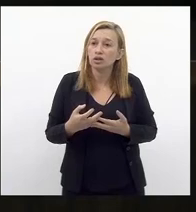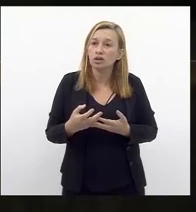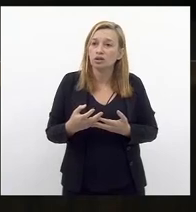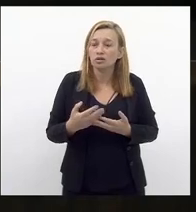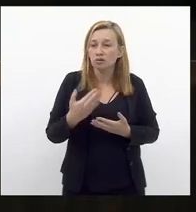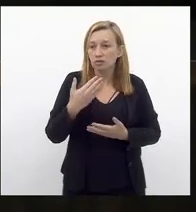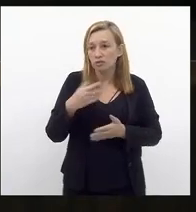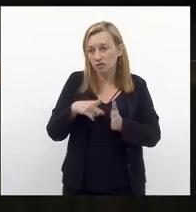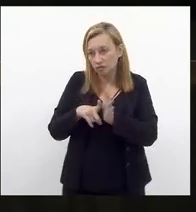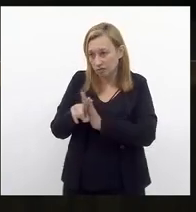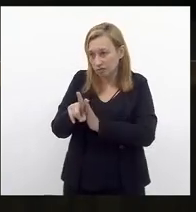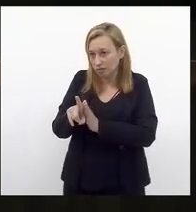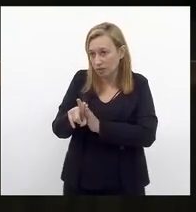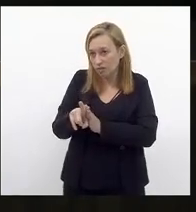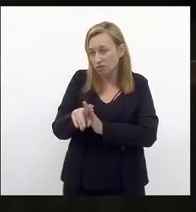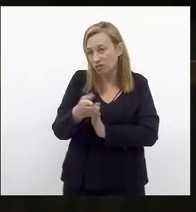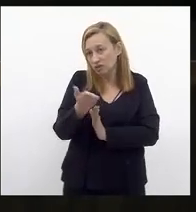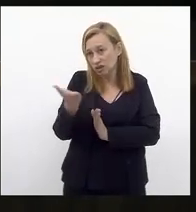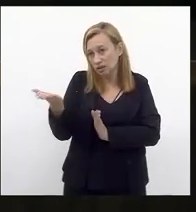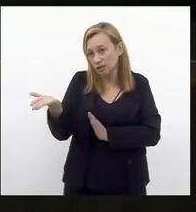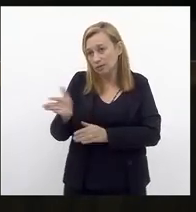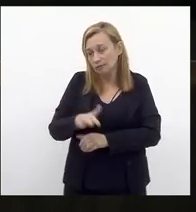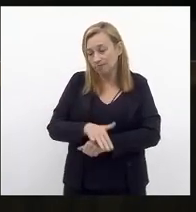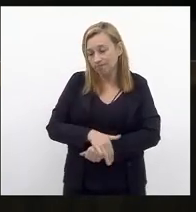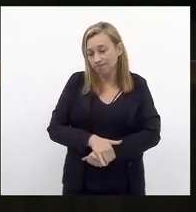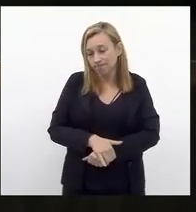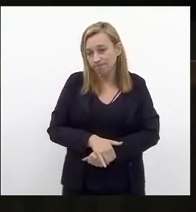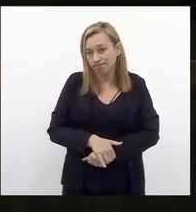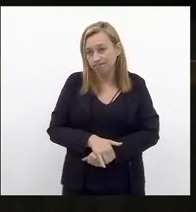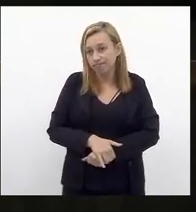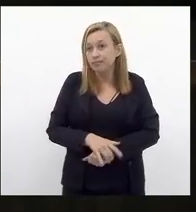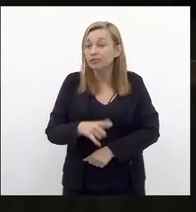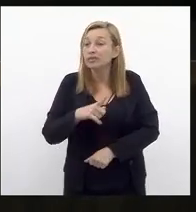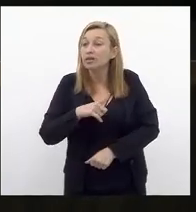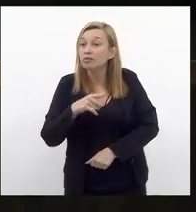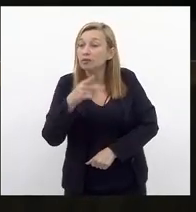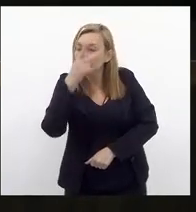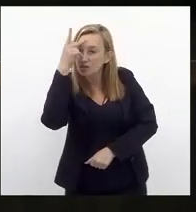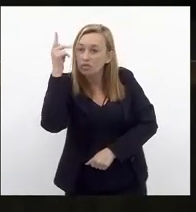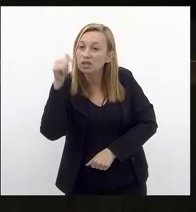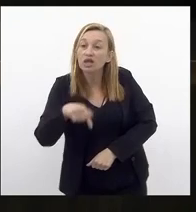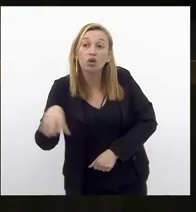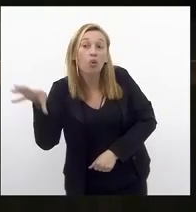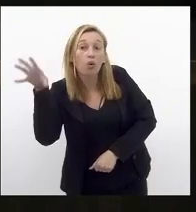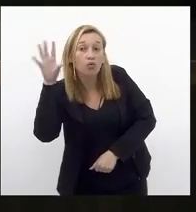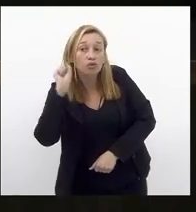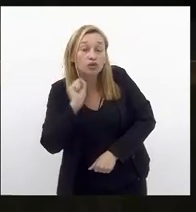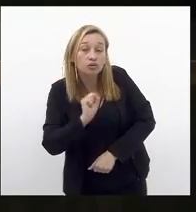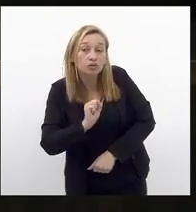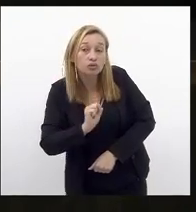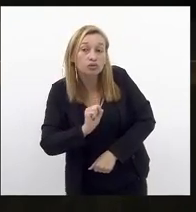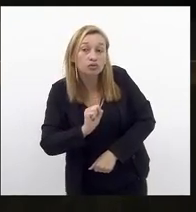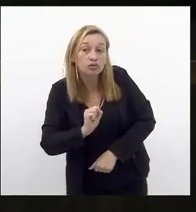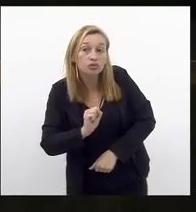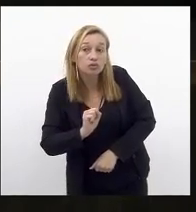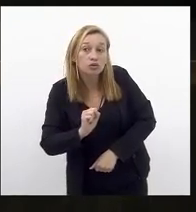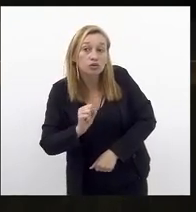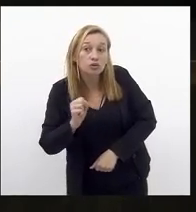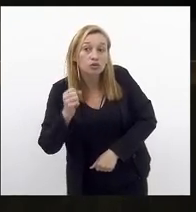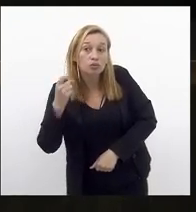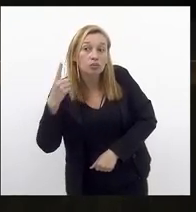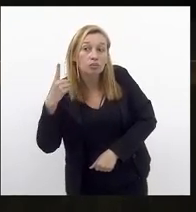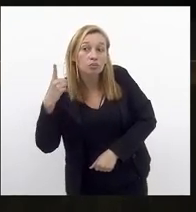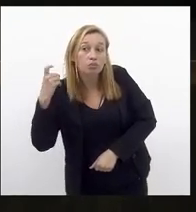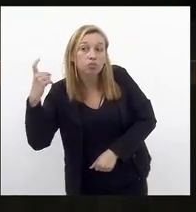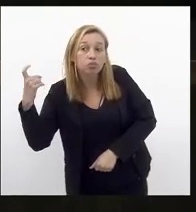é uma pergunta se alguém aqui ouviu o barulho de